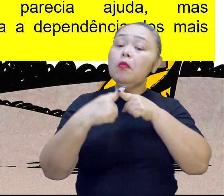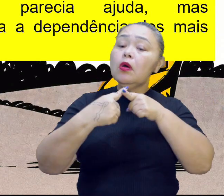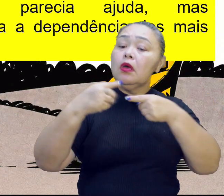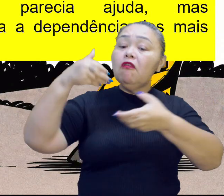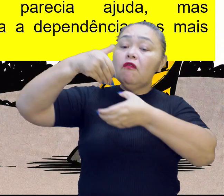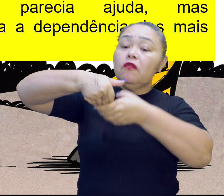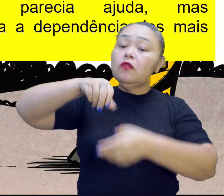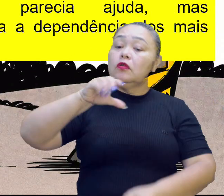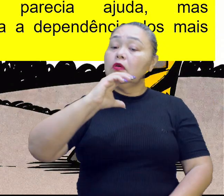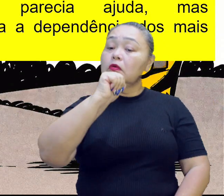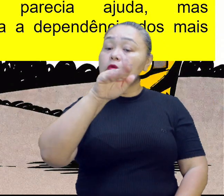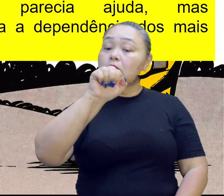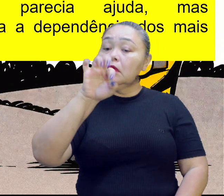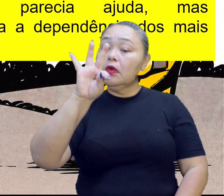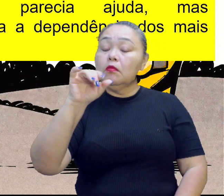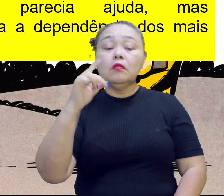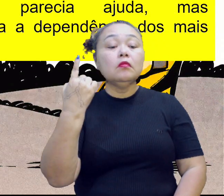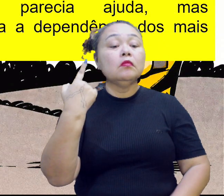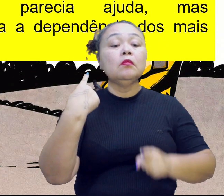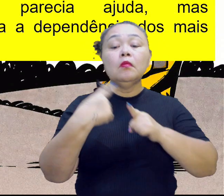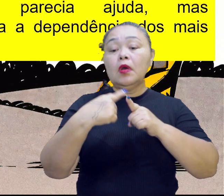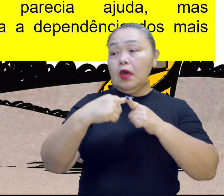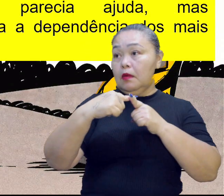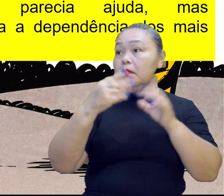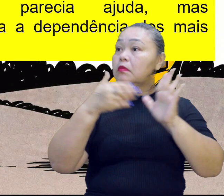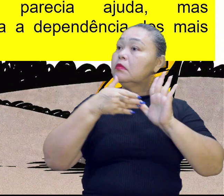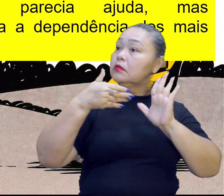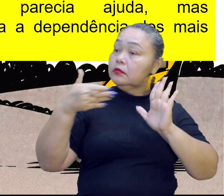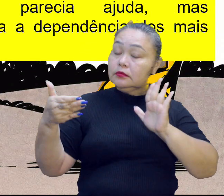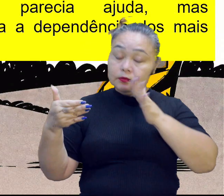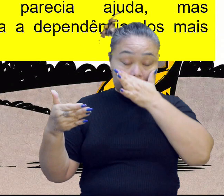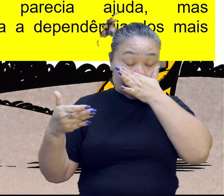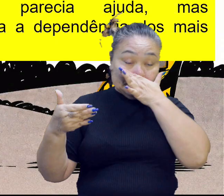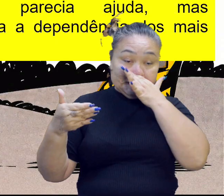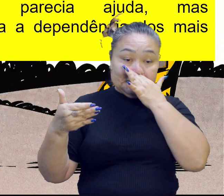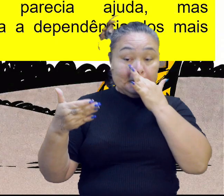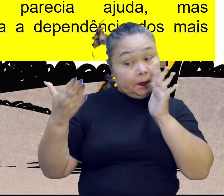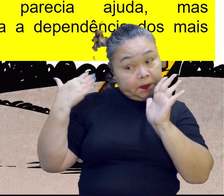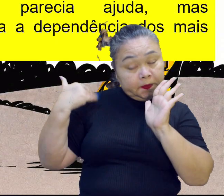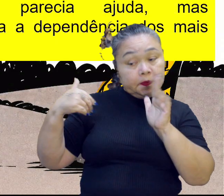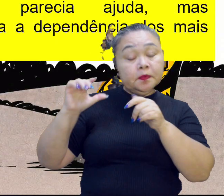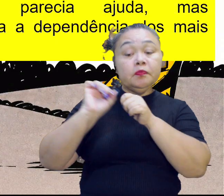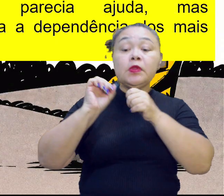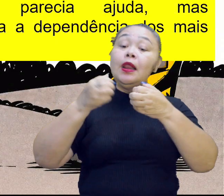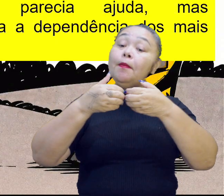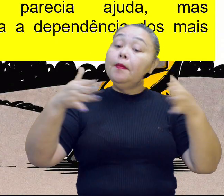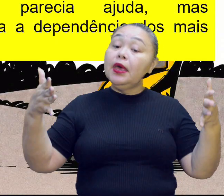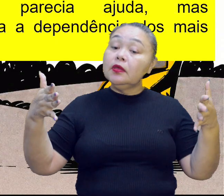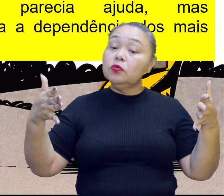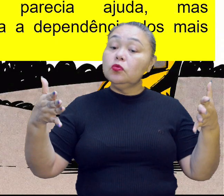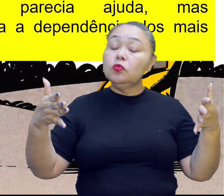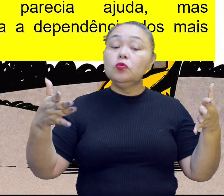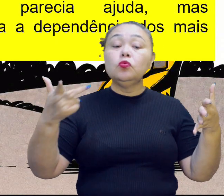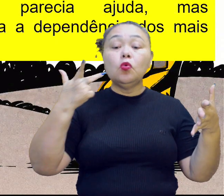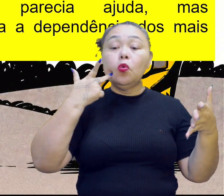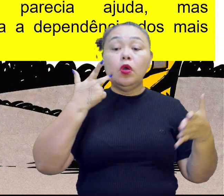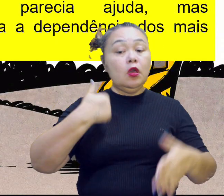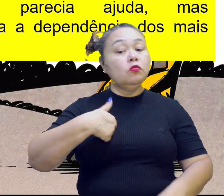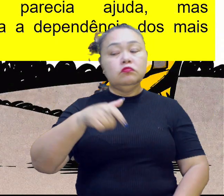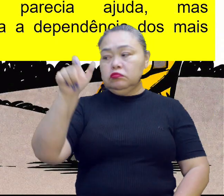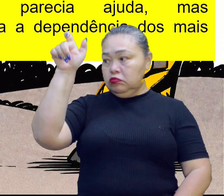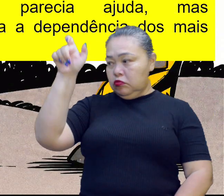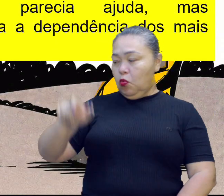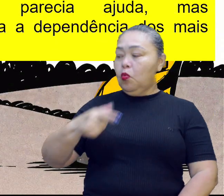cabresto, professora? Porque o voto nessa época era um voto aberto. Então